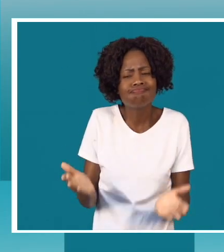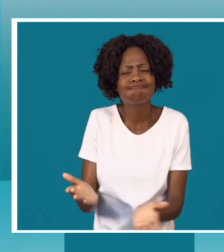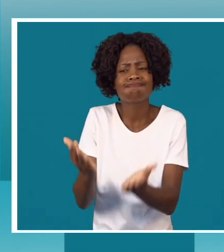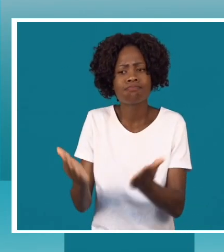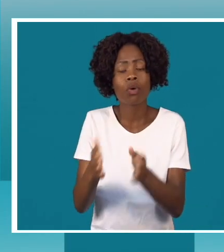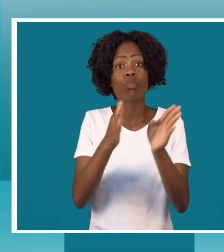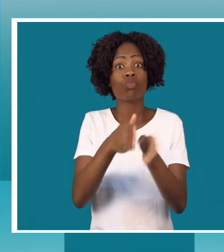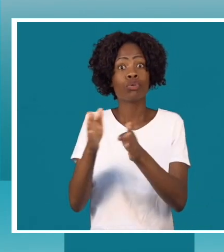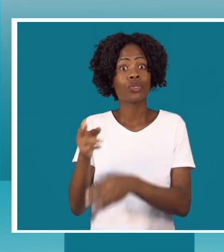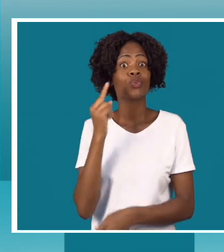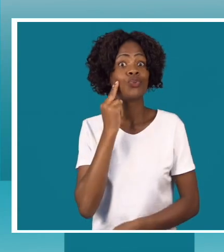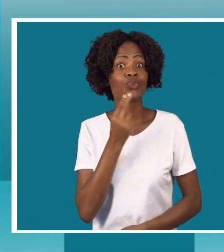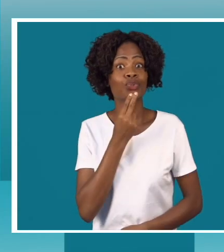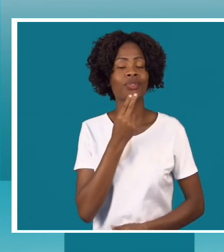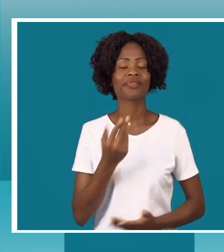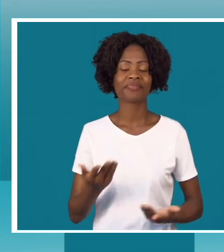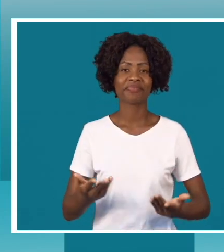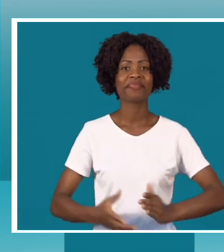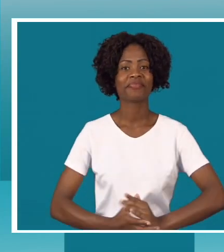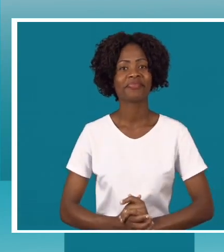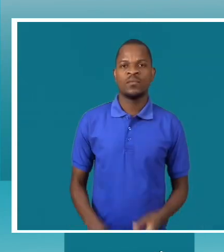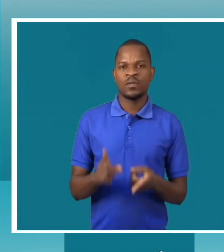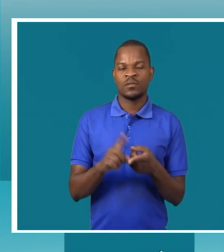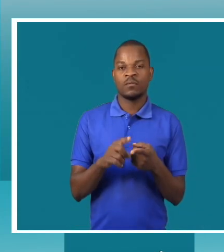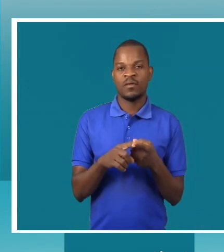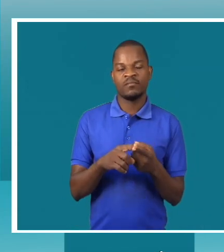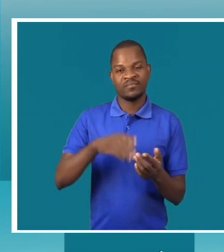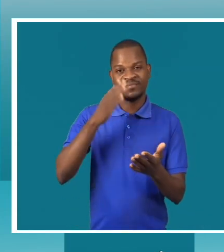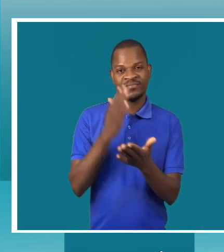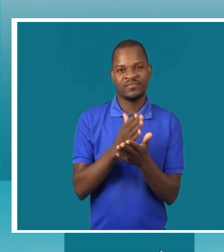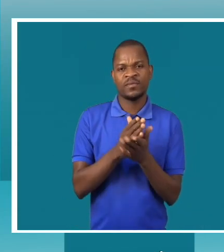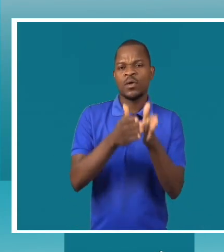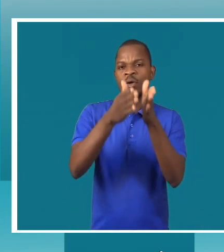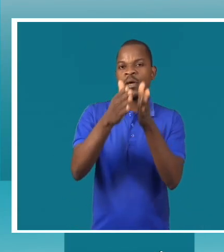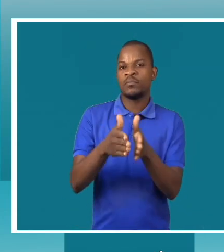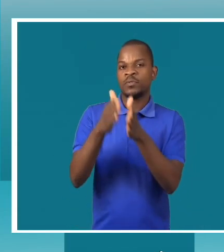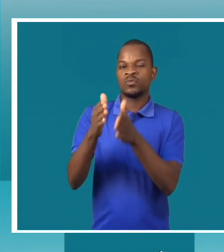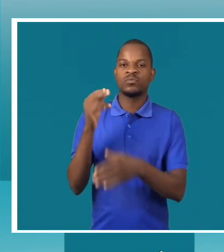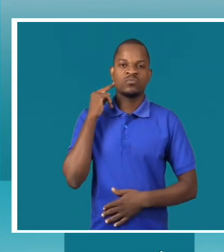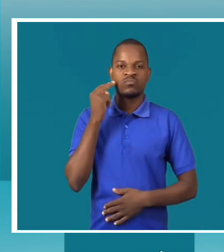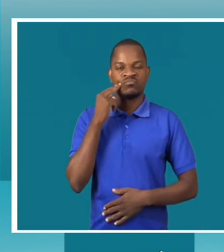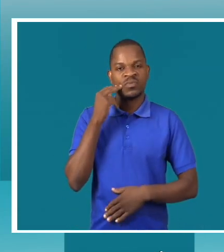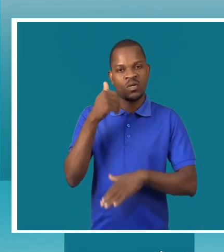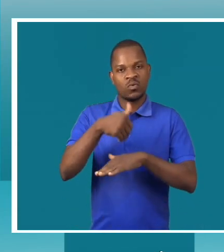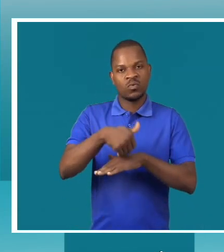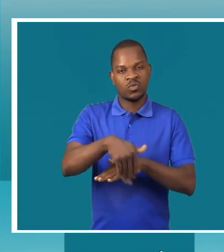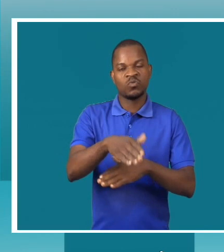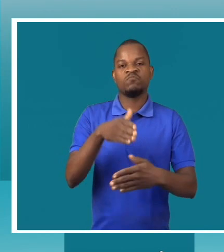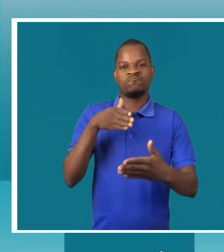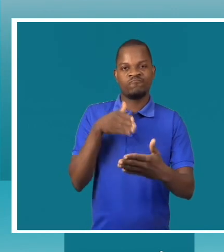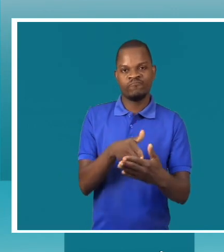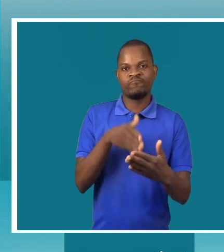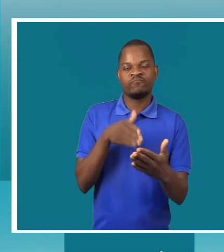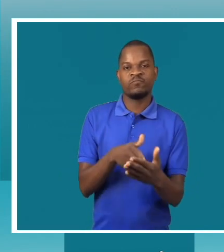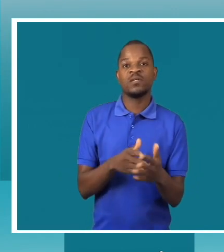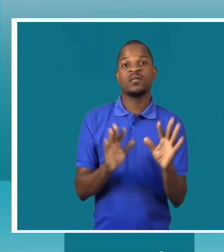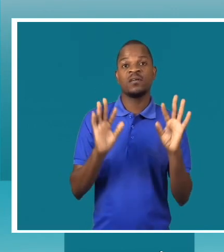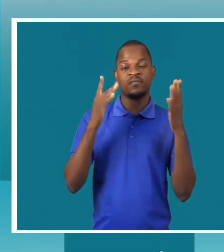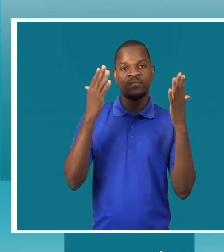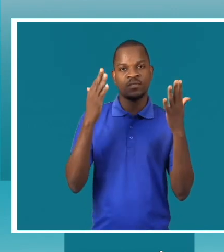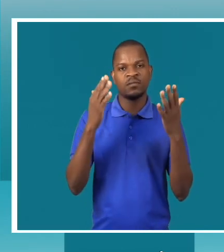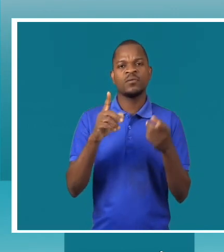sobre como empoderar a pessoa surda. Também é claro que as pessoas surdas ainda enfrentam muitos desafios